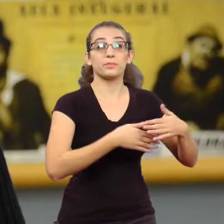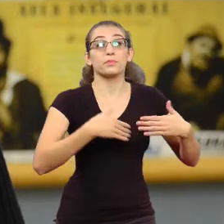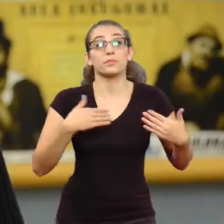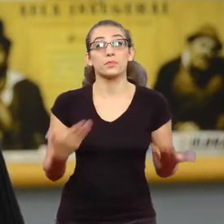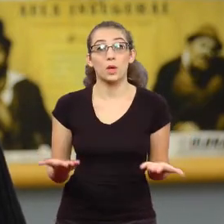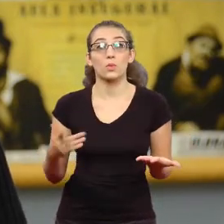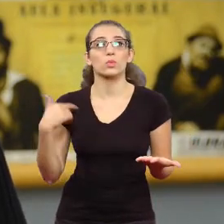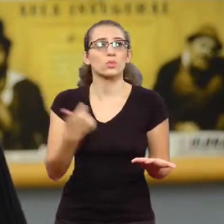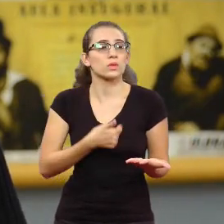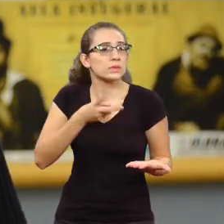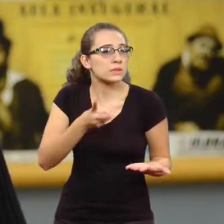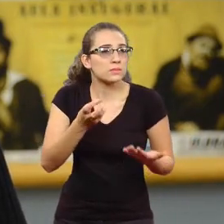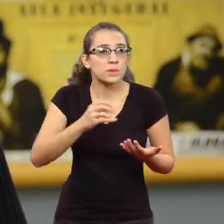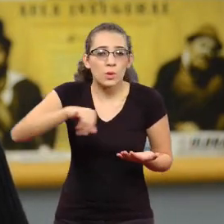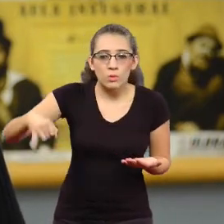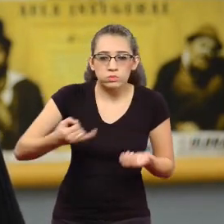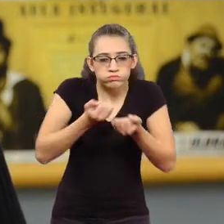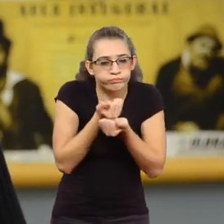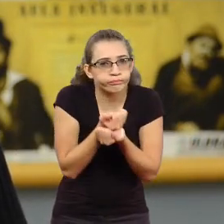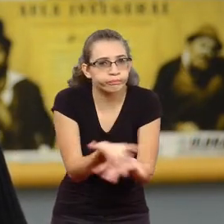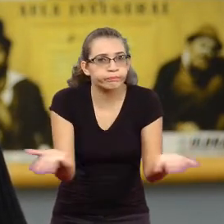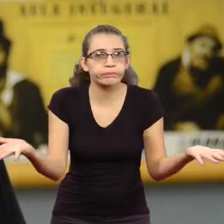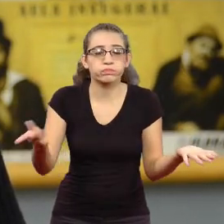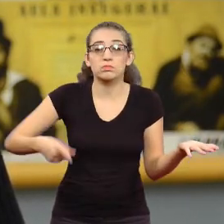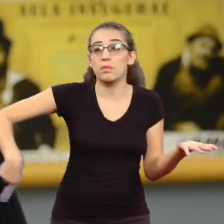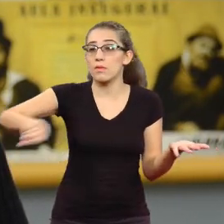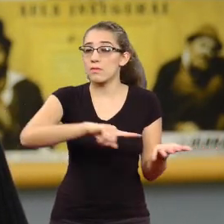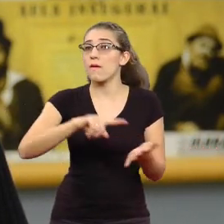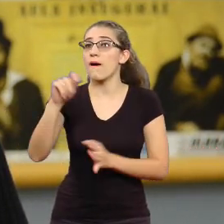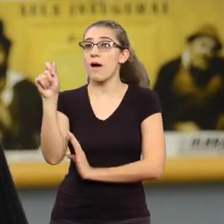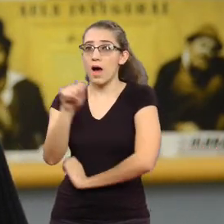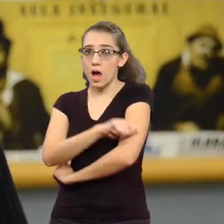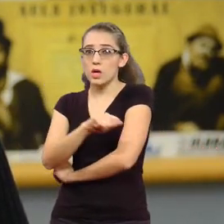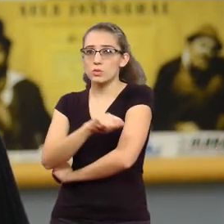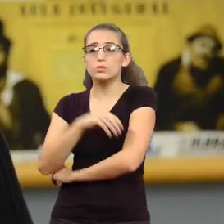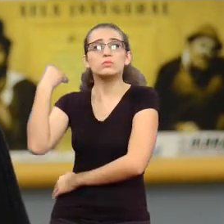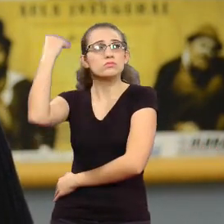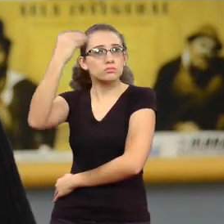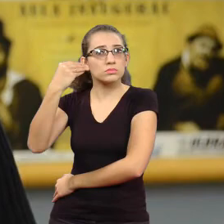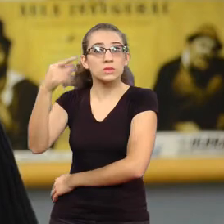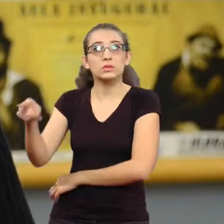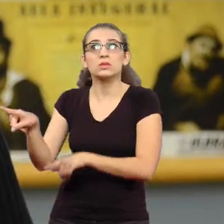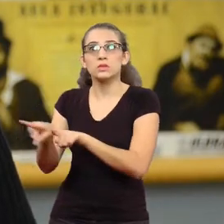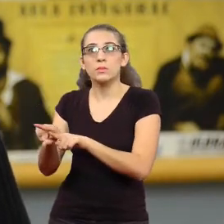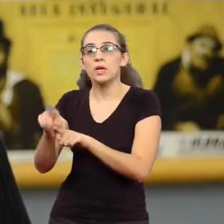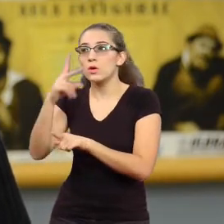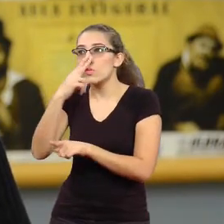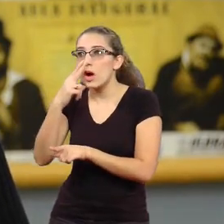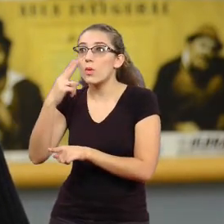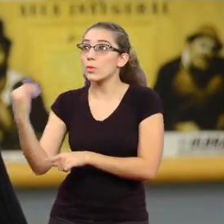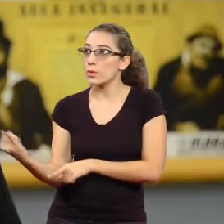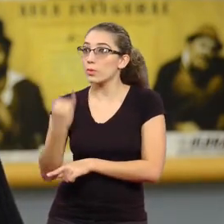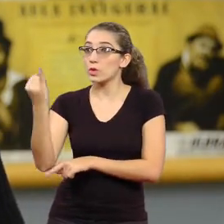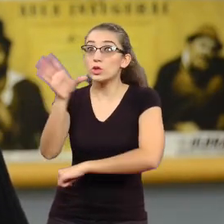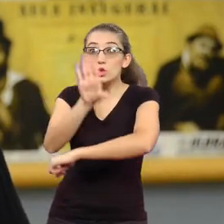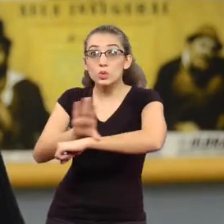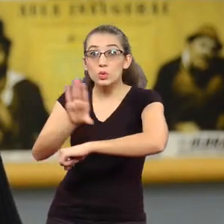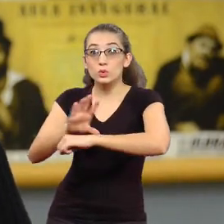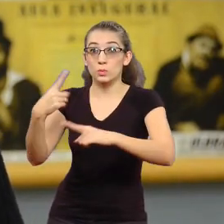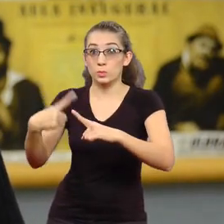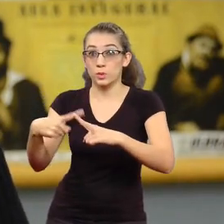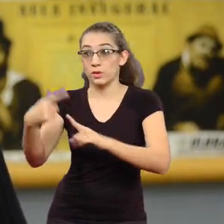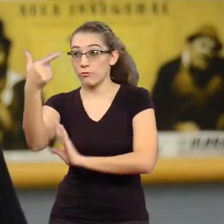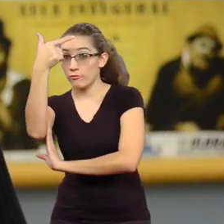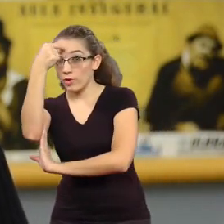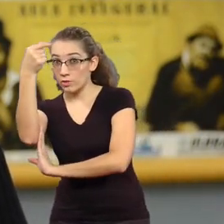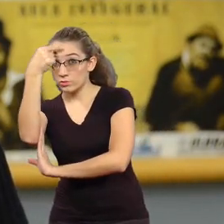mesmo momento. Então, nós oportunizamos que os alunos tenham essa experiência e isso enriquece o curso, porque essa